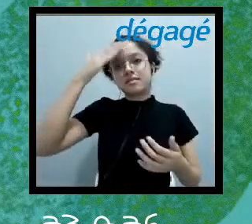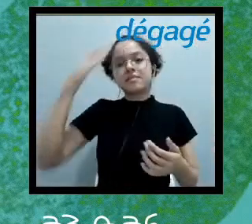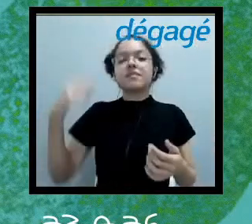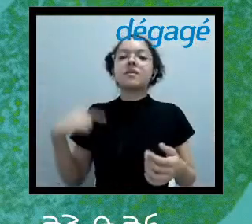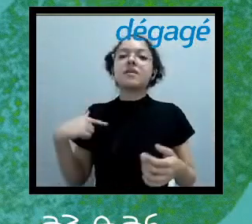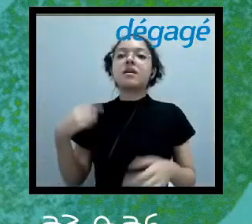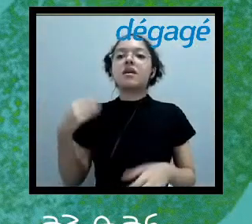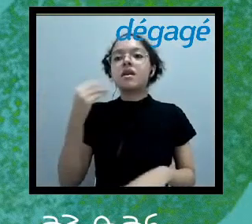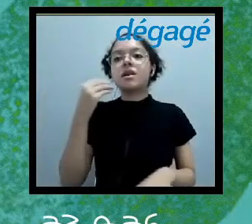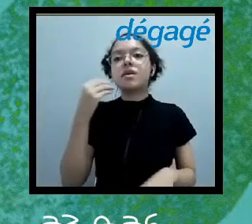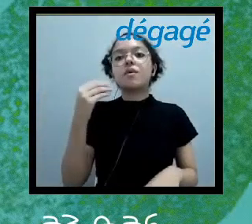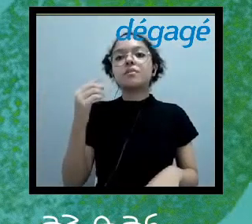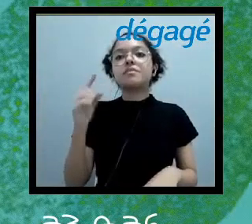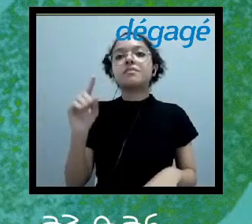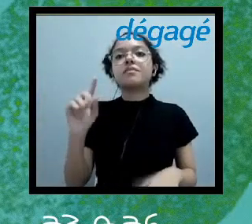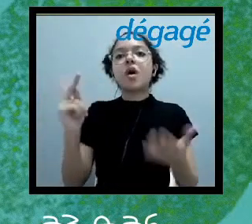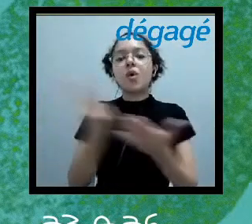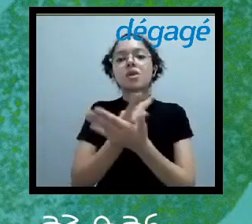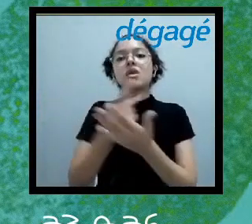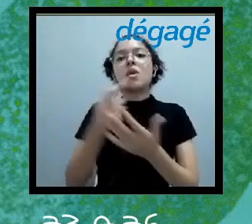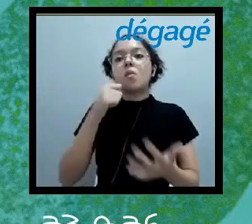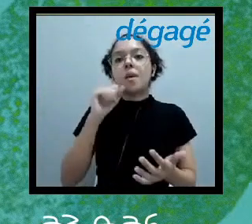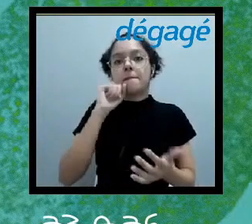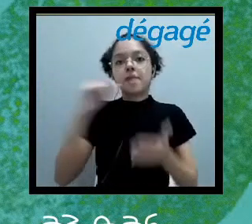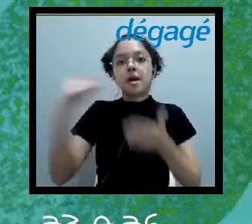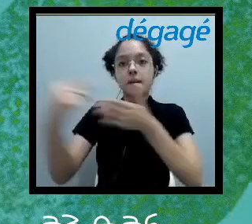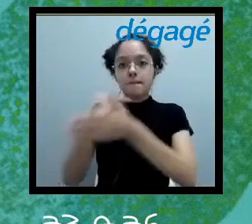mãe me perguntou, ela chegou